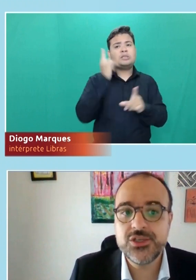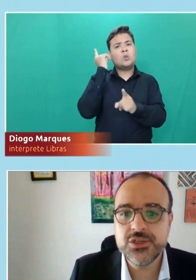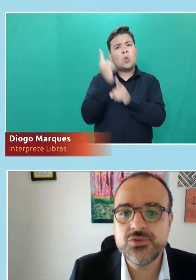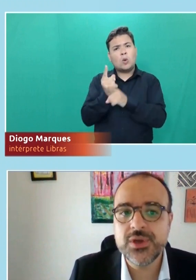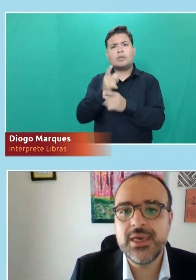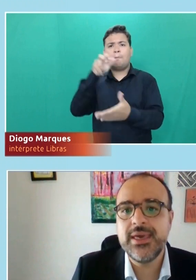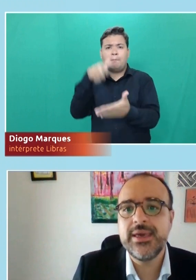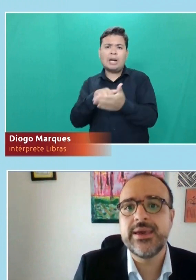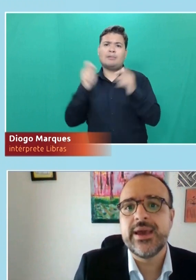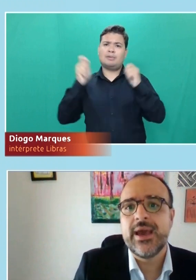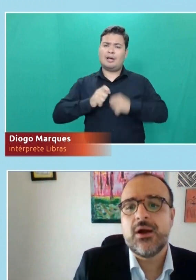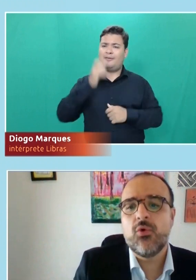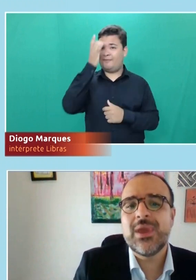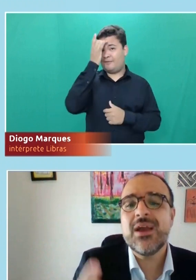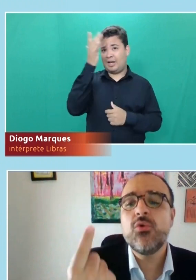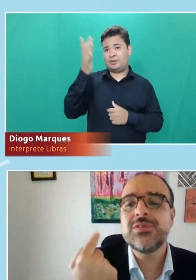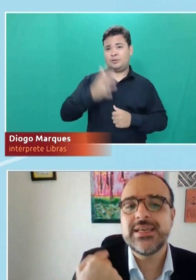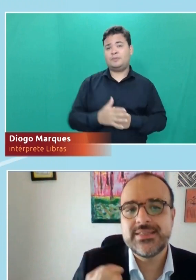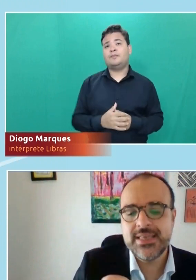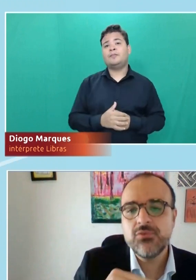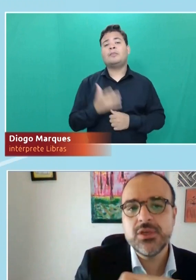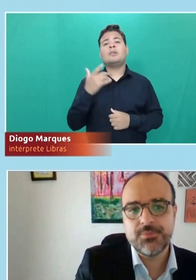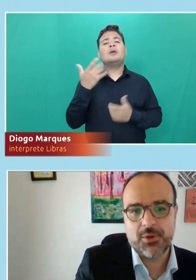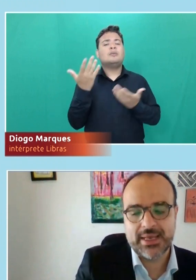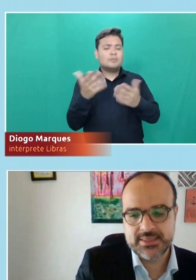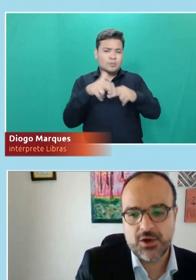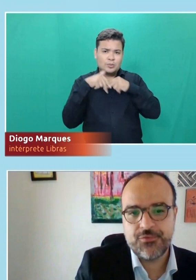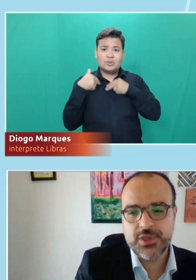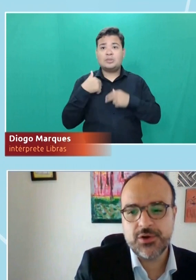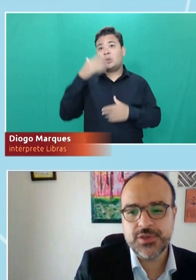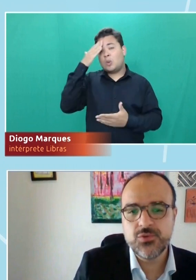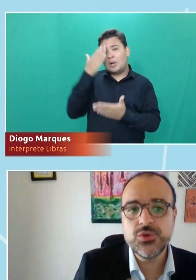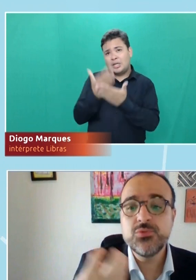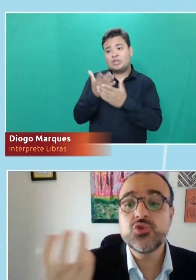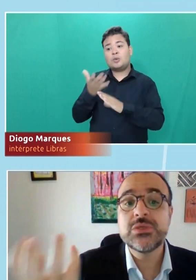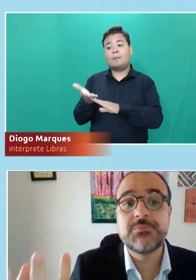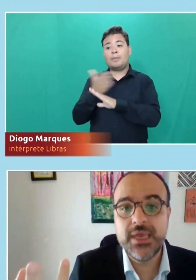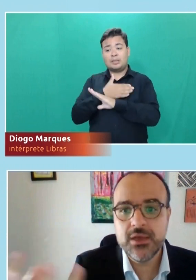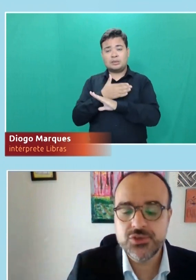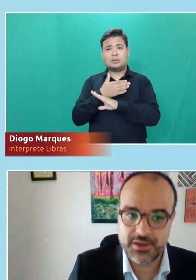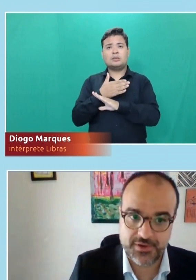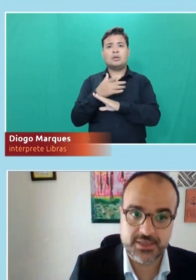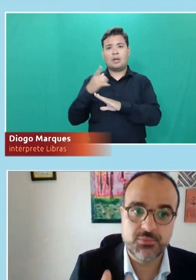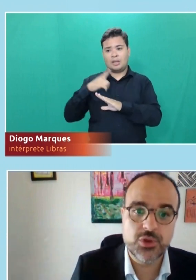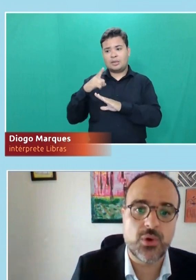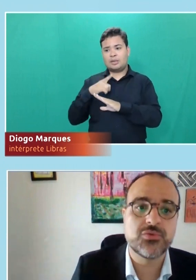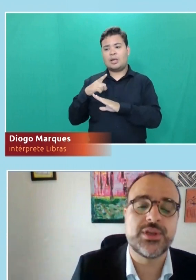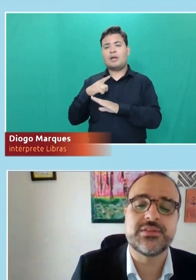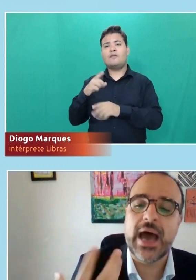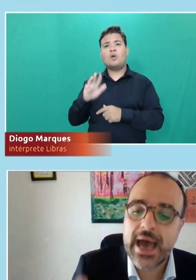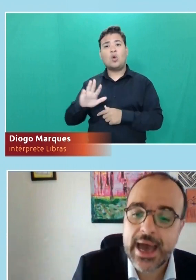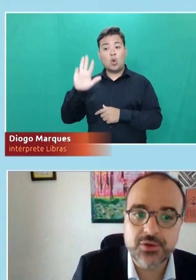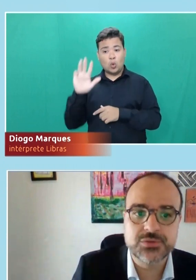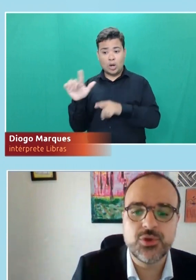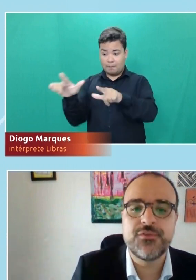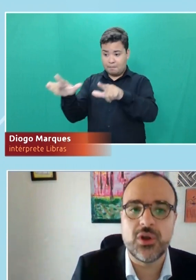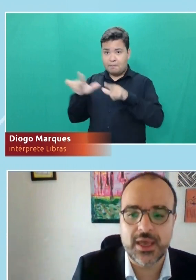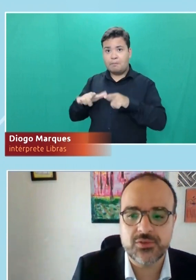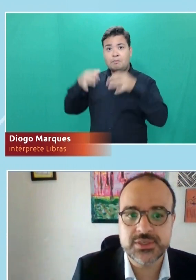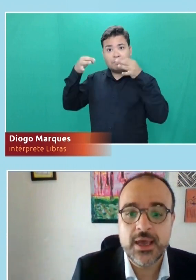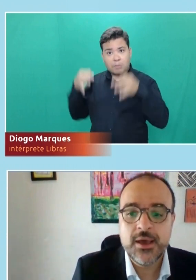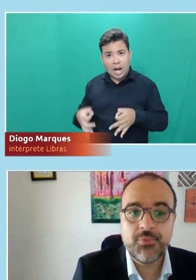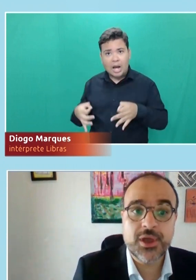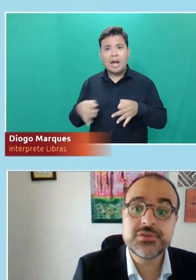Então, eu acredito que o que aconteceu na diplomação foi talvez um último suspiro de levantes muito autoritários,